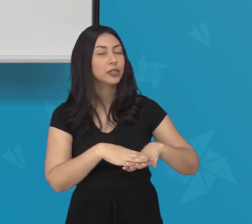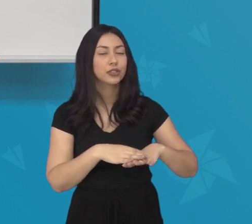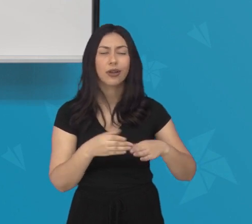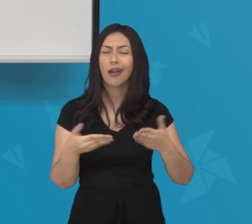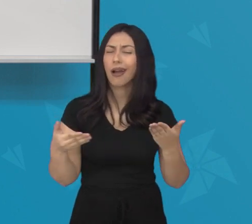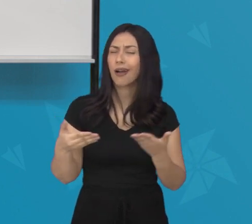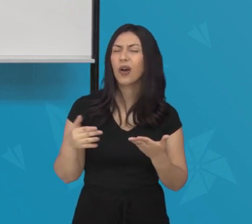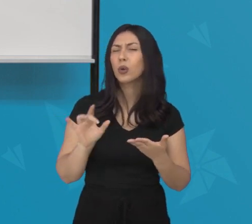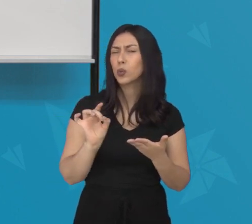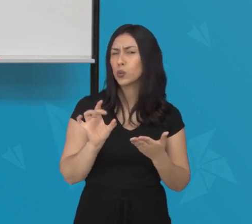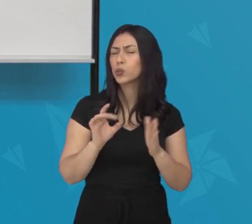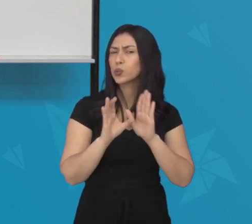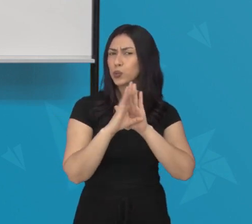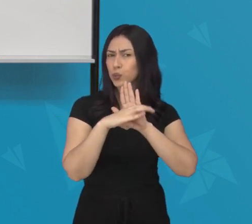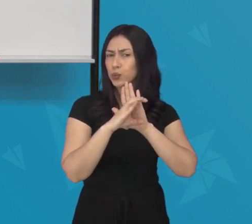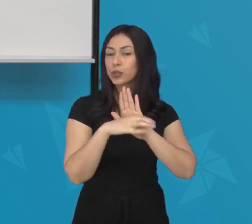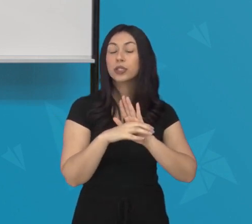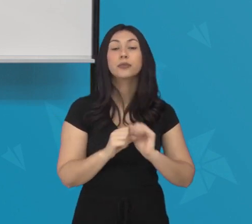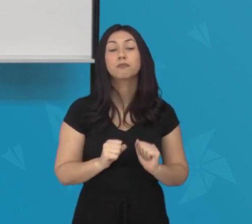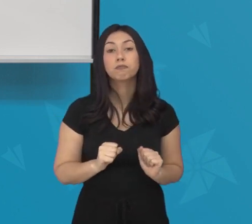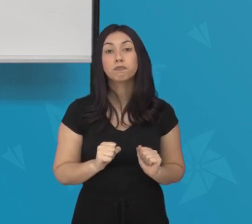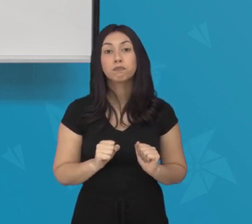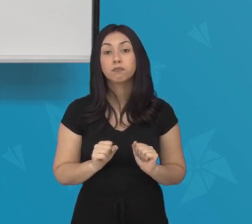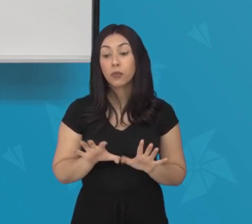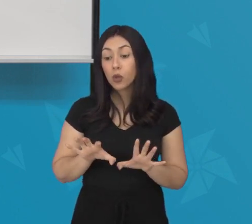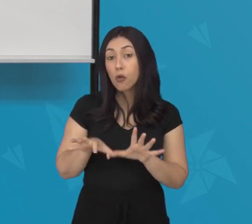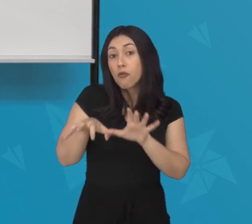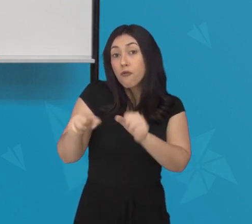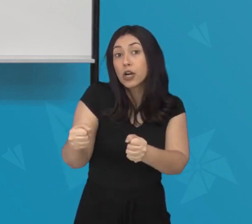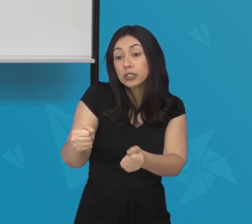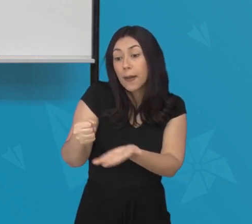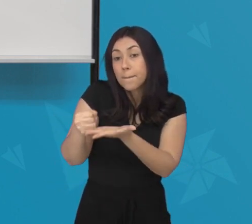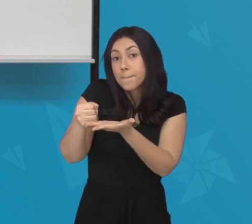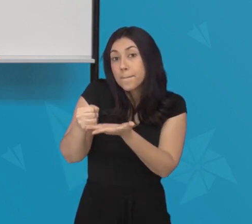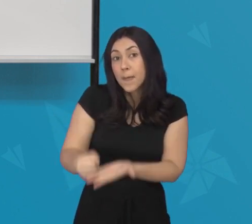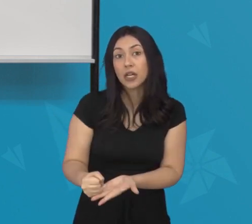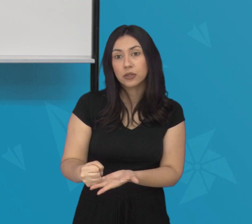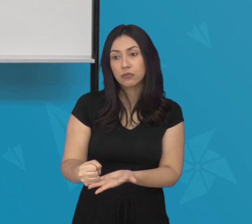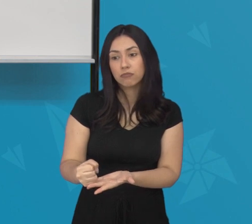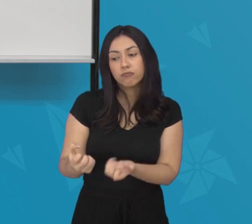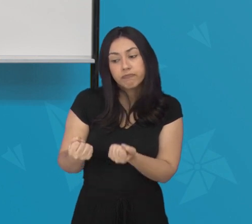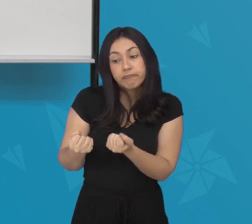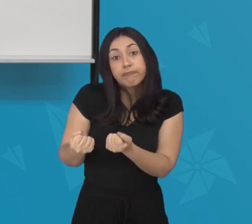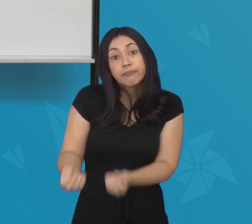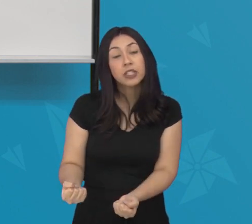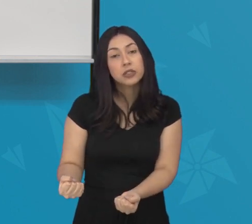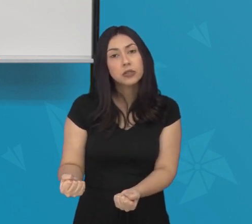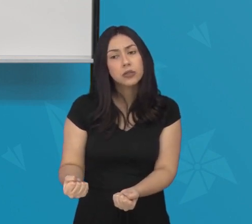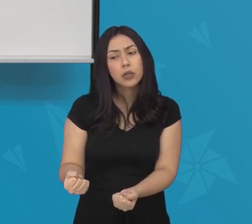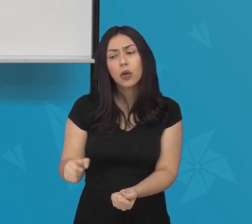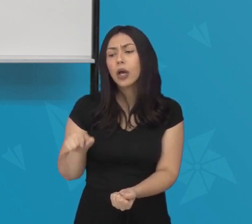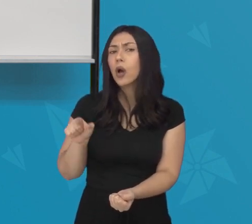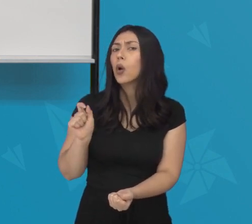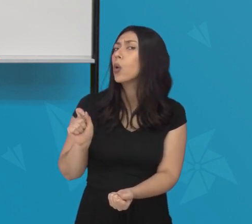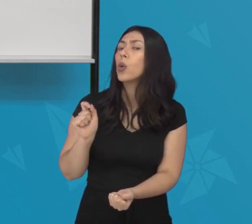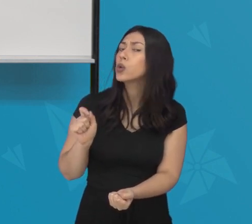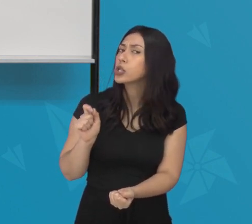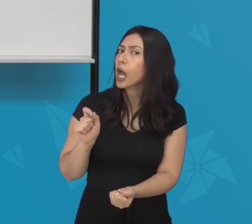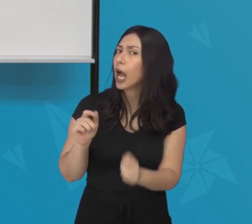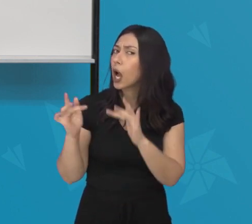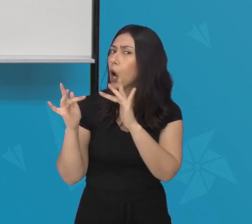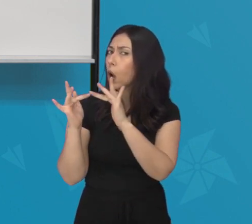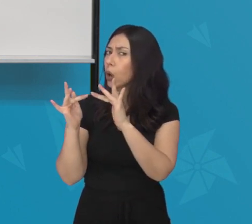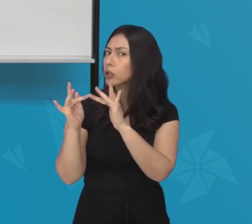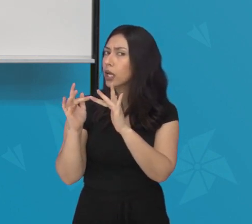discutir conceitualmente essas forças. Força-peso. A força-peso é uma força de contato ou uma força de campo?